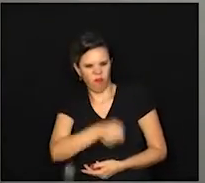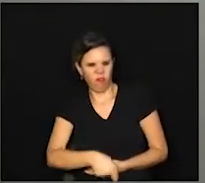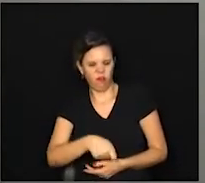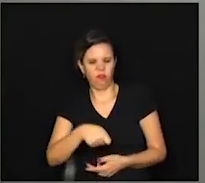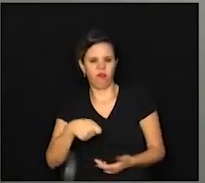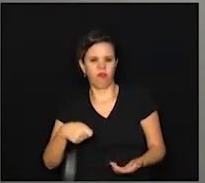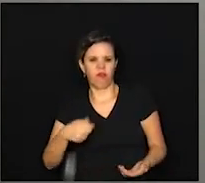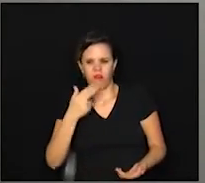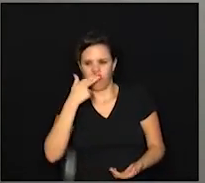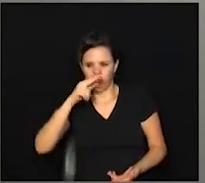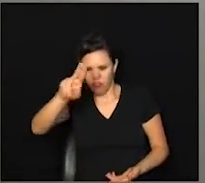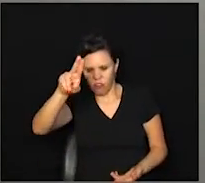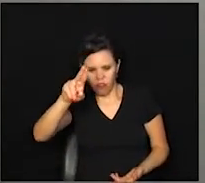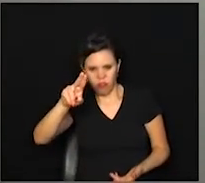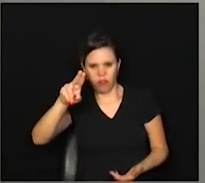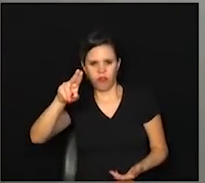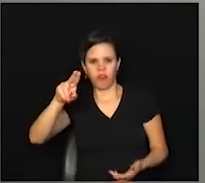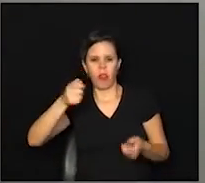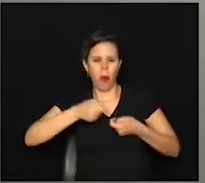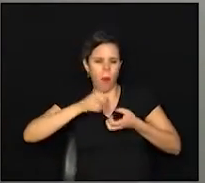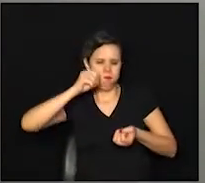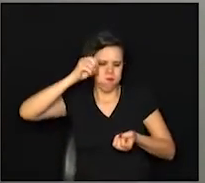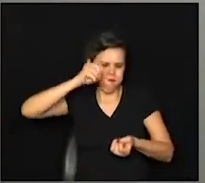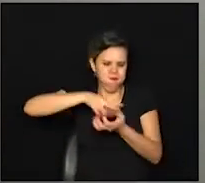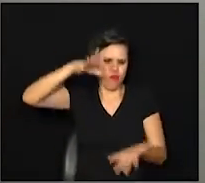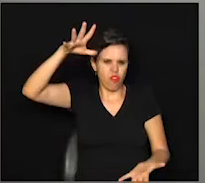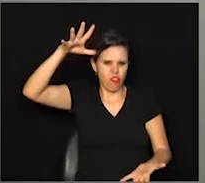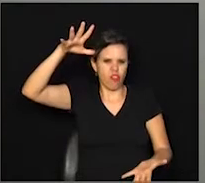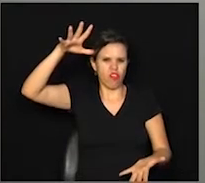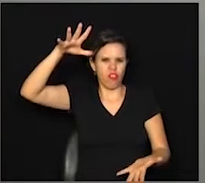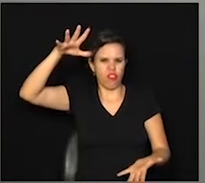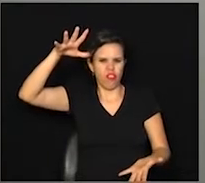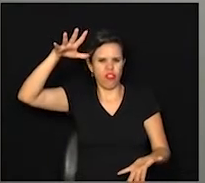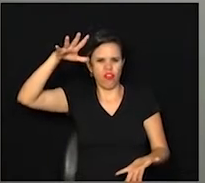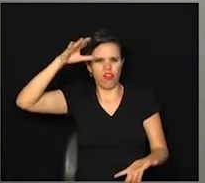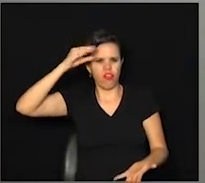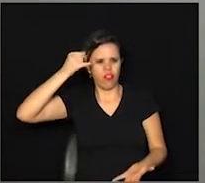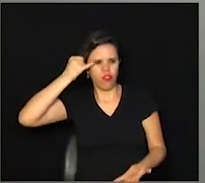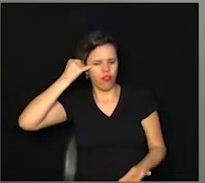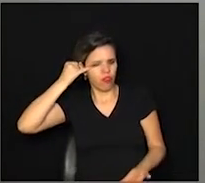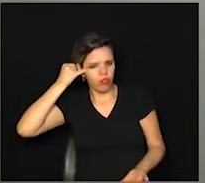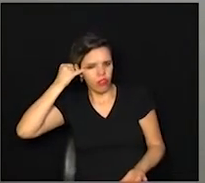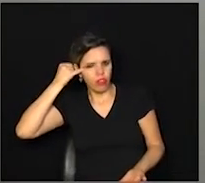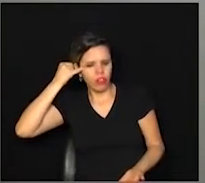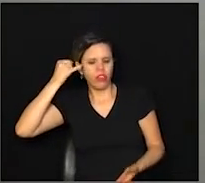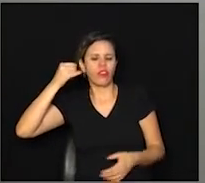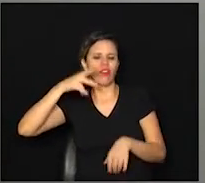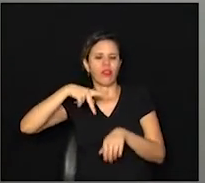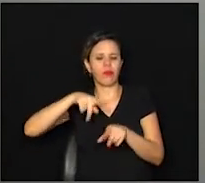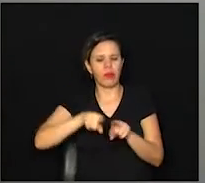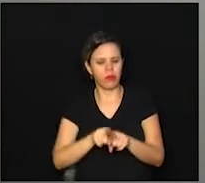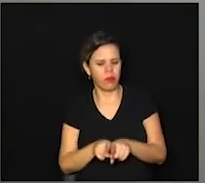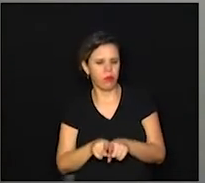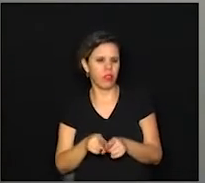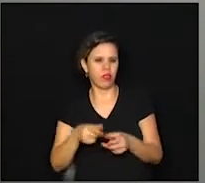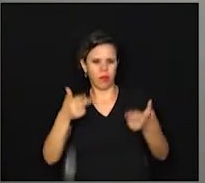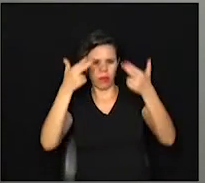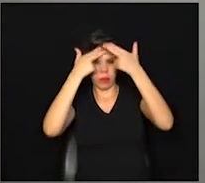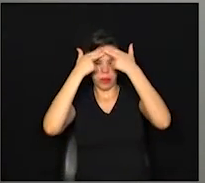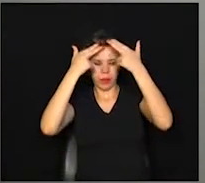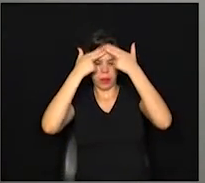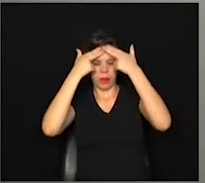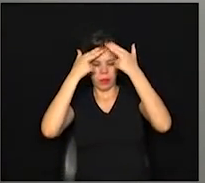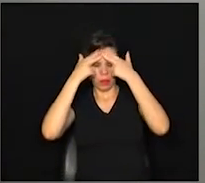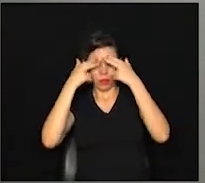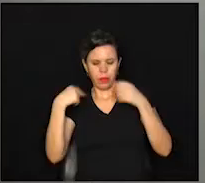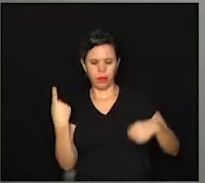o que foi a experiência das bombas atômicas, Hiroshima e Nagasaki. Então, ou seja, são os traumas do que a gente chegou no